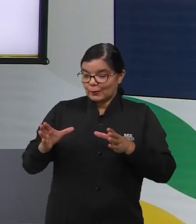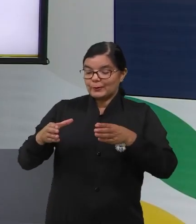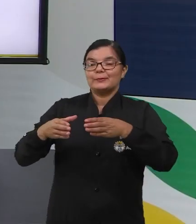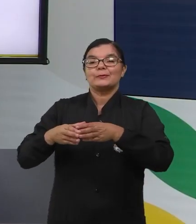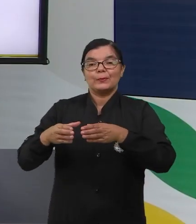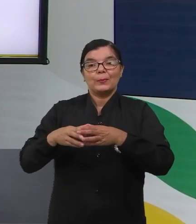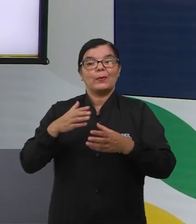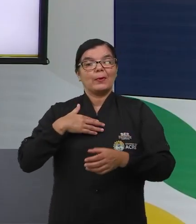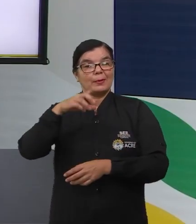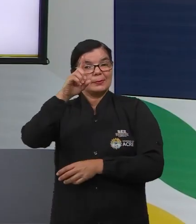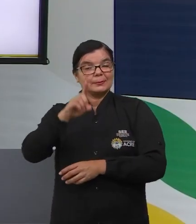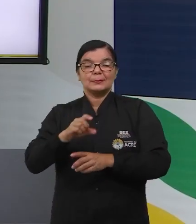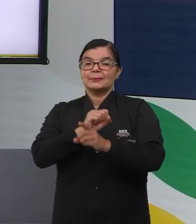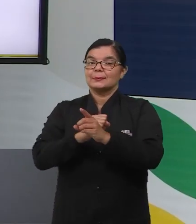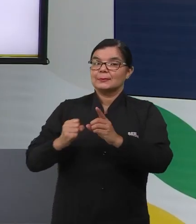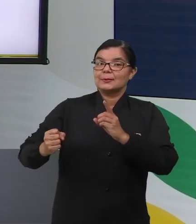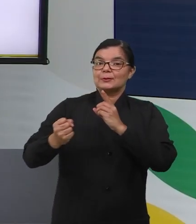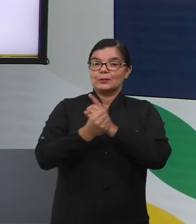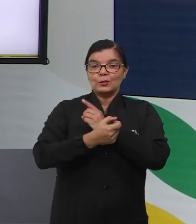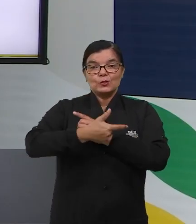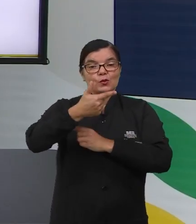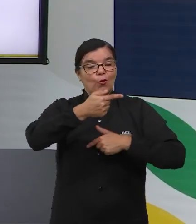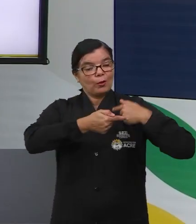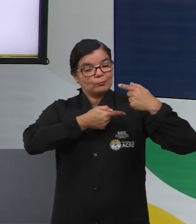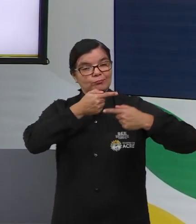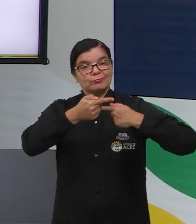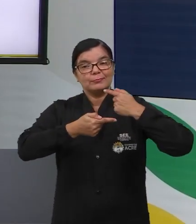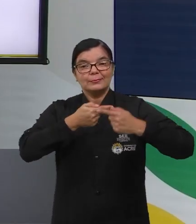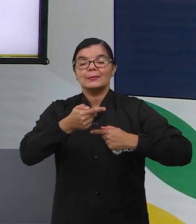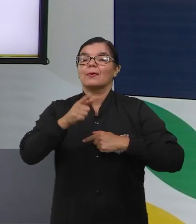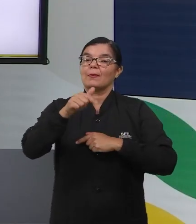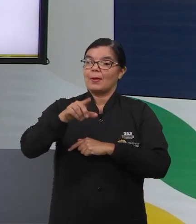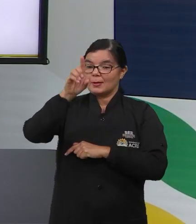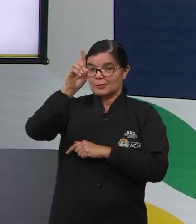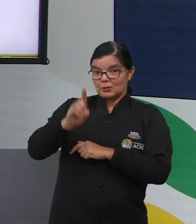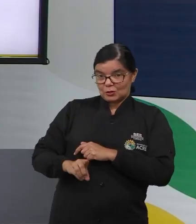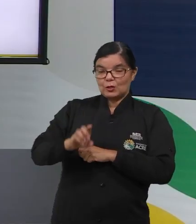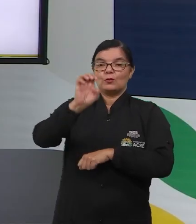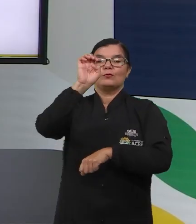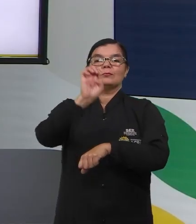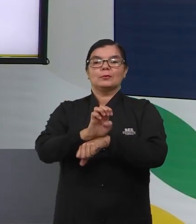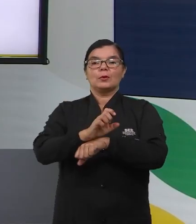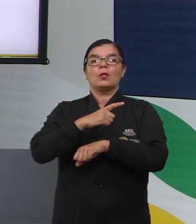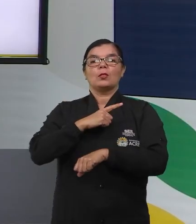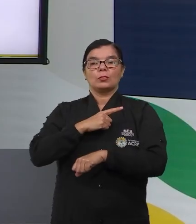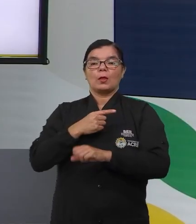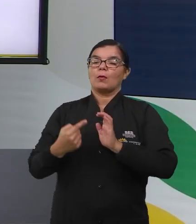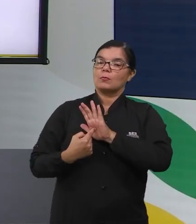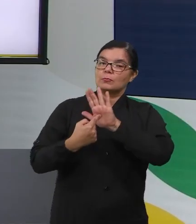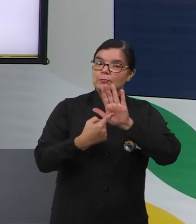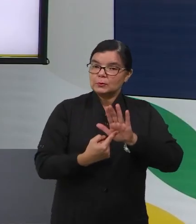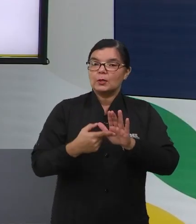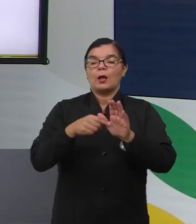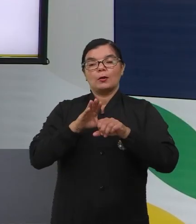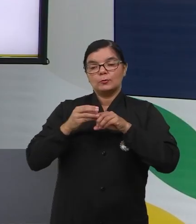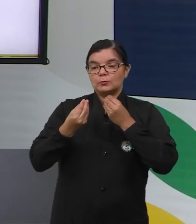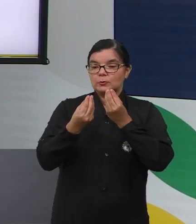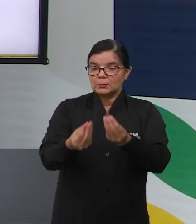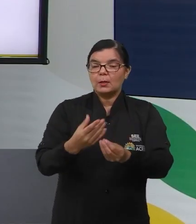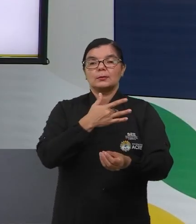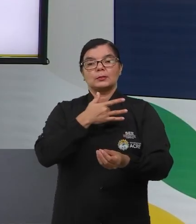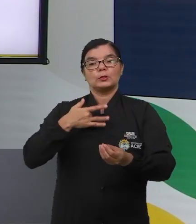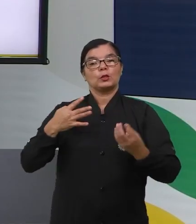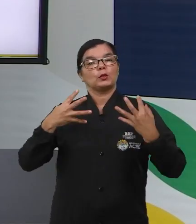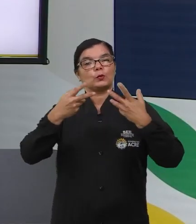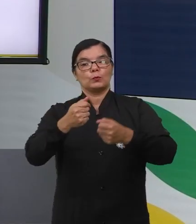porque é um direito social de segunda geração essa, que é um direito que o Estado vem lá e tipo, eu tenho que ofertar, eu tenho que oportunizar que todo mundo